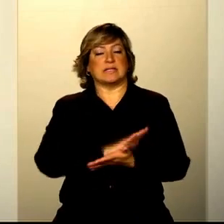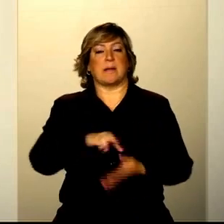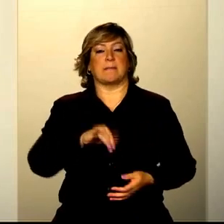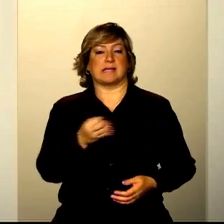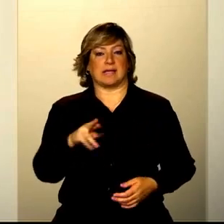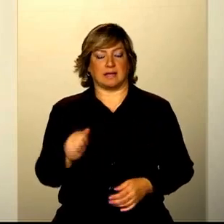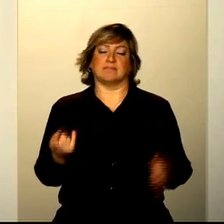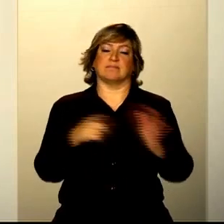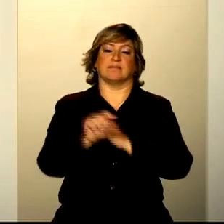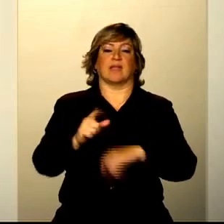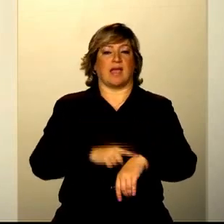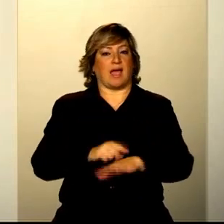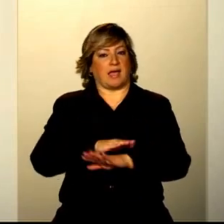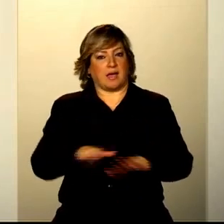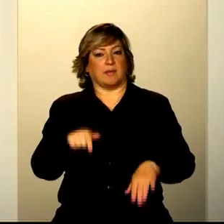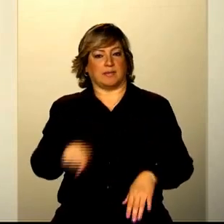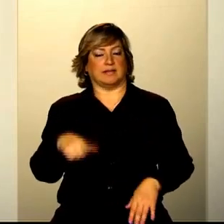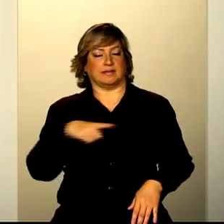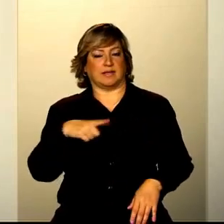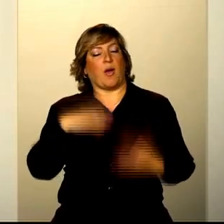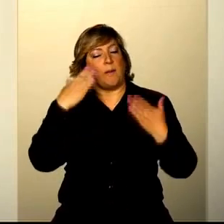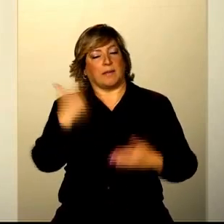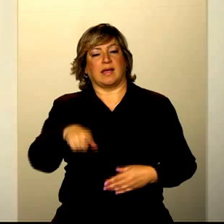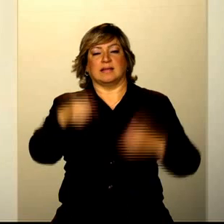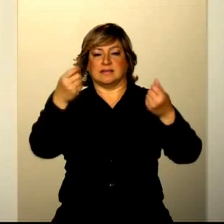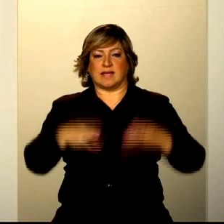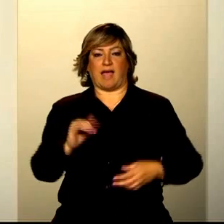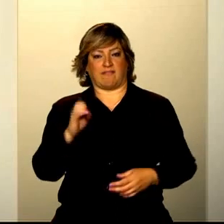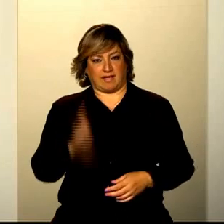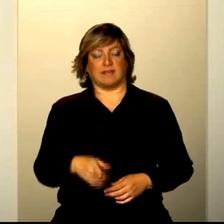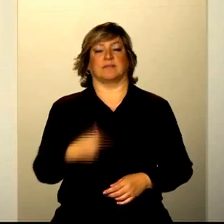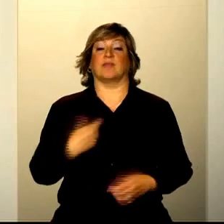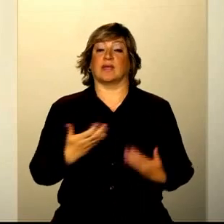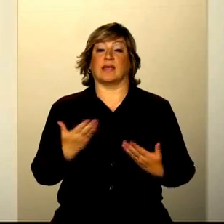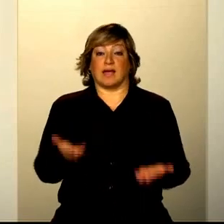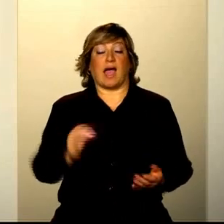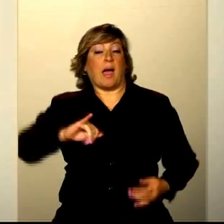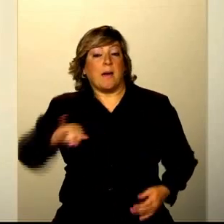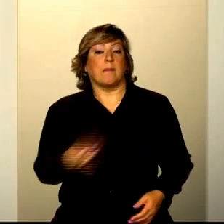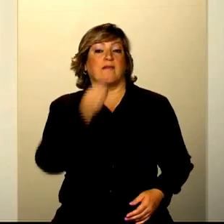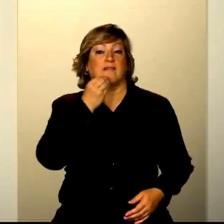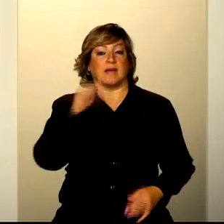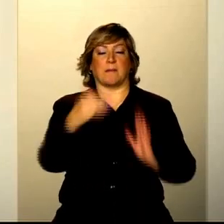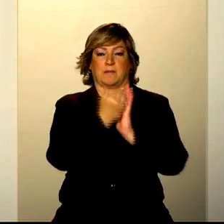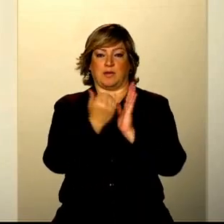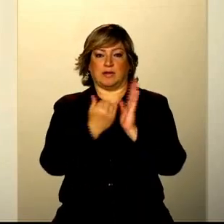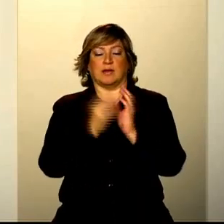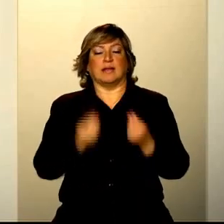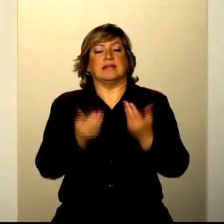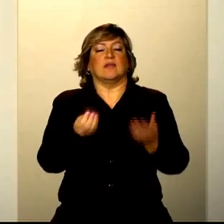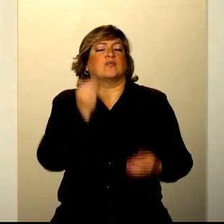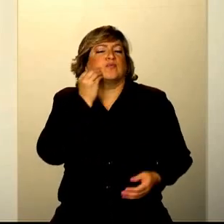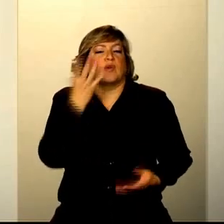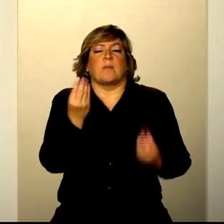miséria presidenta Infelizmente o nosso tempo chegou ao fim obrigado por mais esse café eu queria aproveitar o programa para mandar um